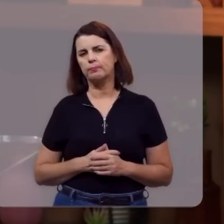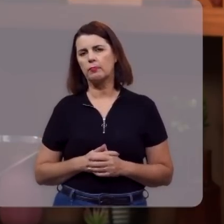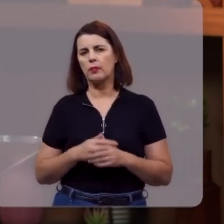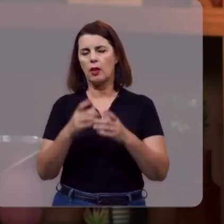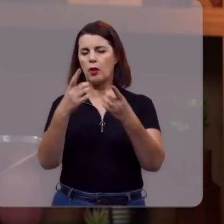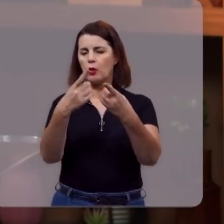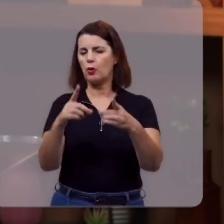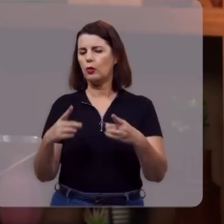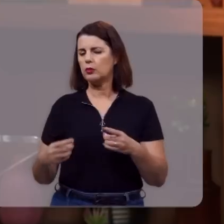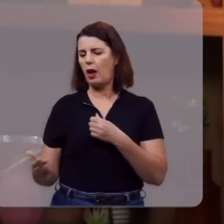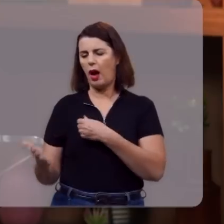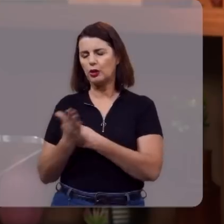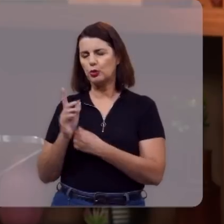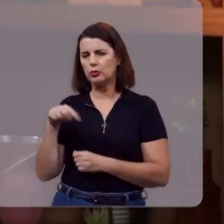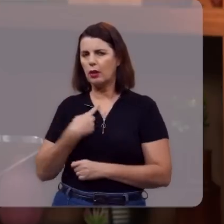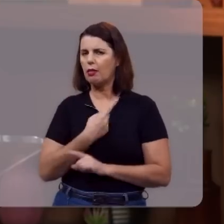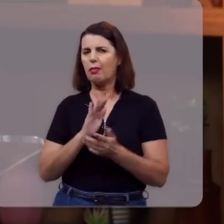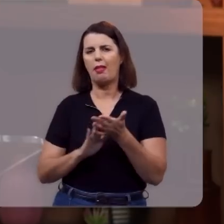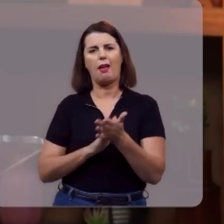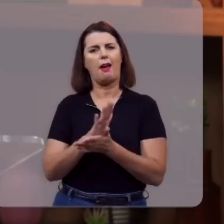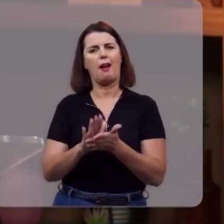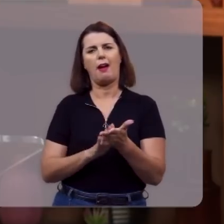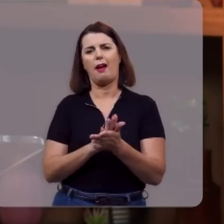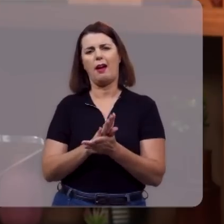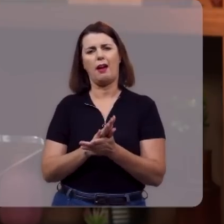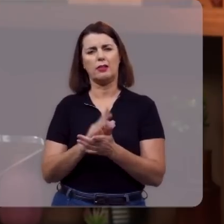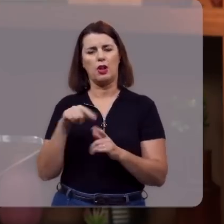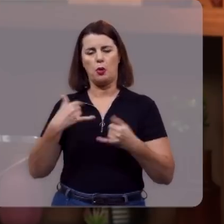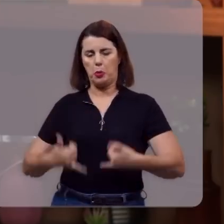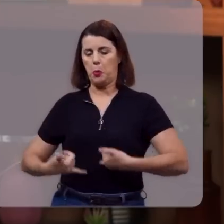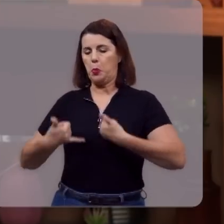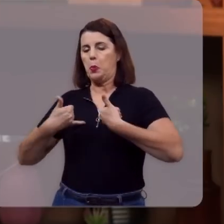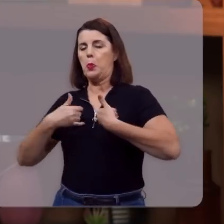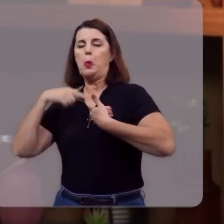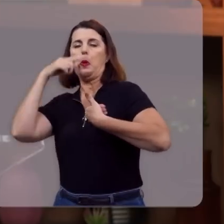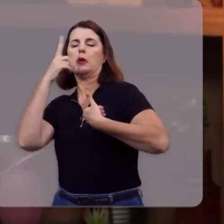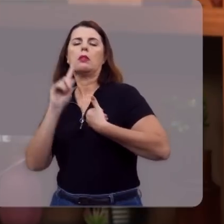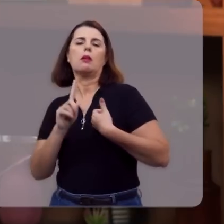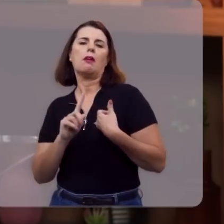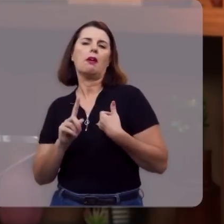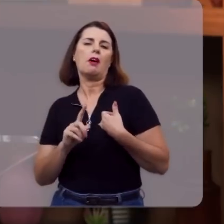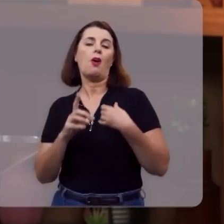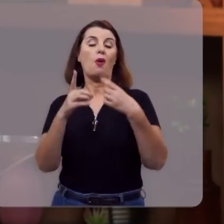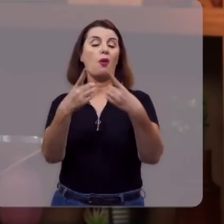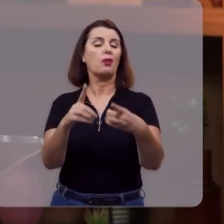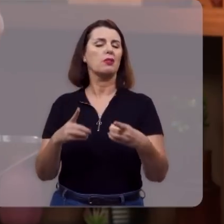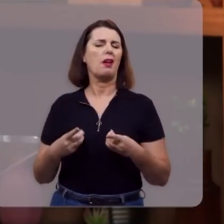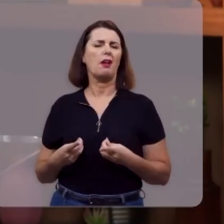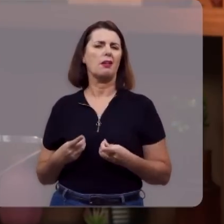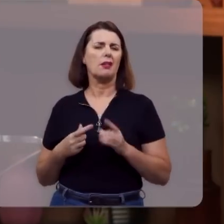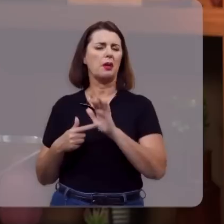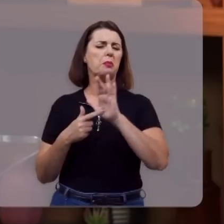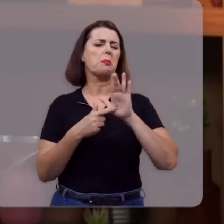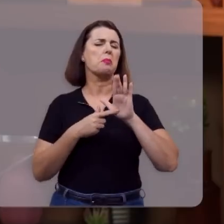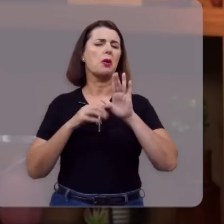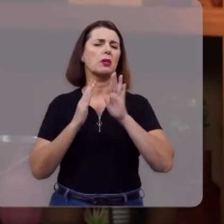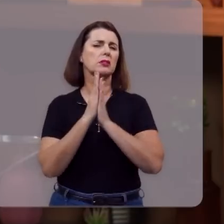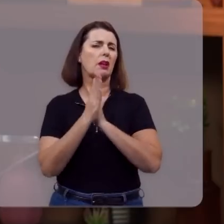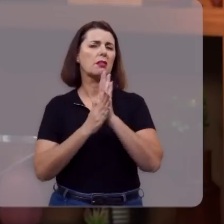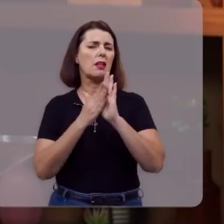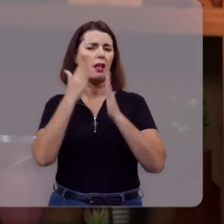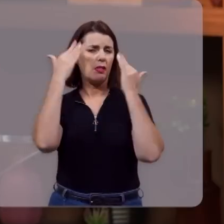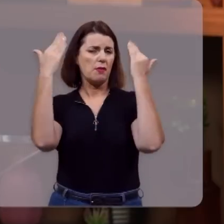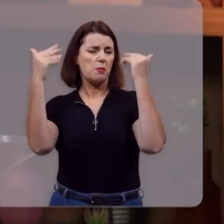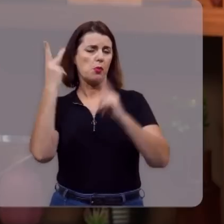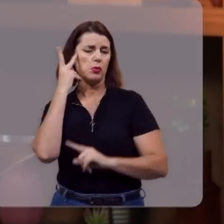E o deserto não nos promove, o deserto não nos enaltece. O deserto não acende as luzes da